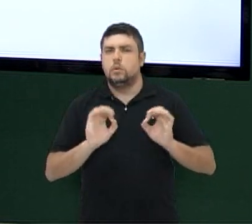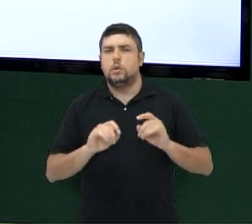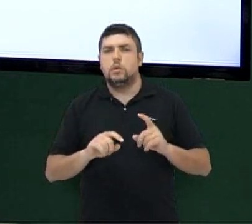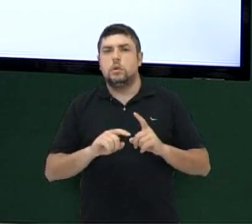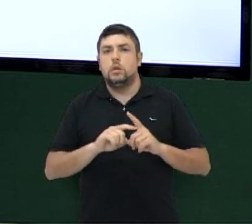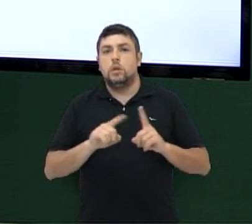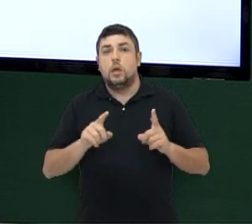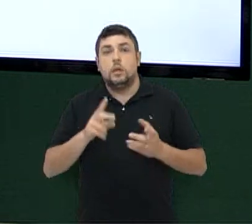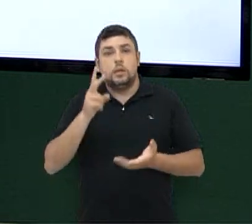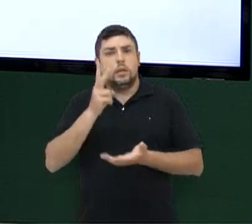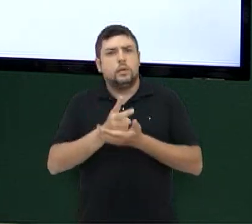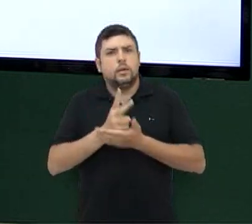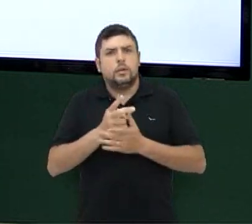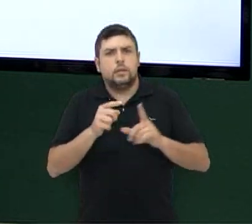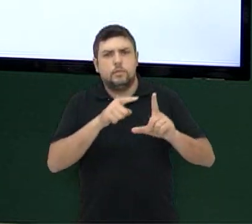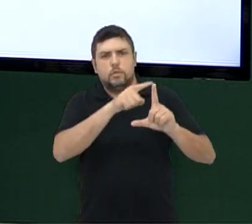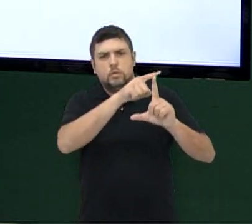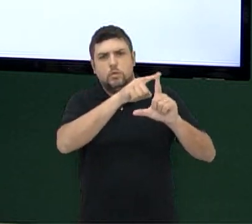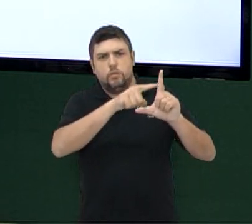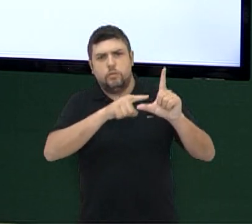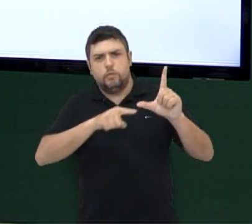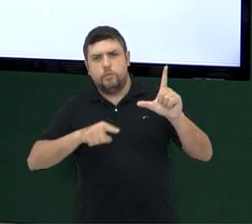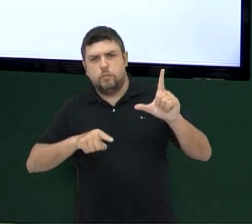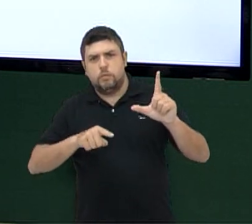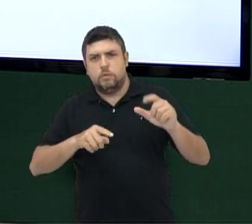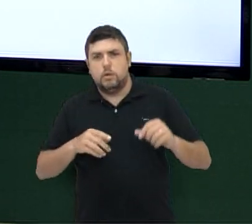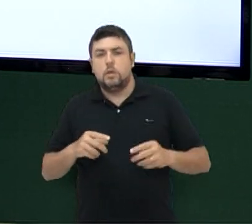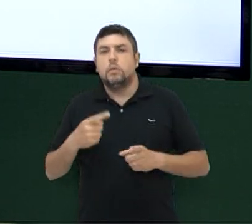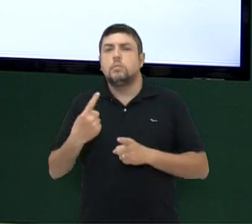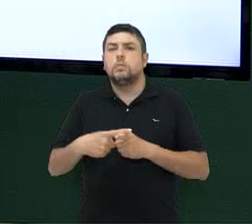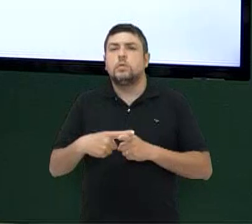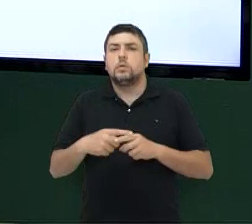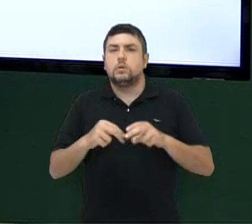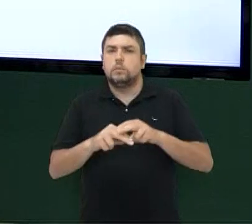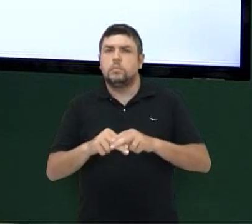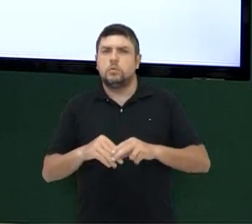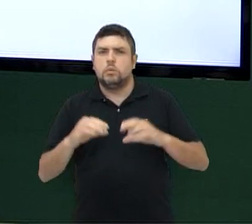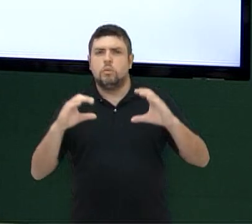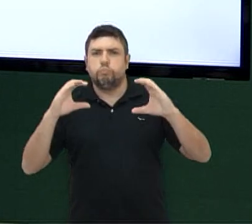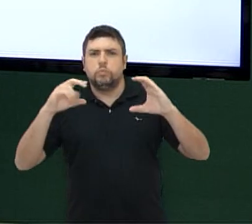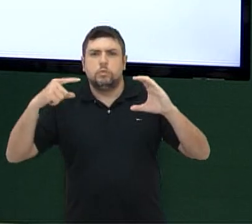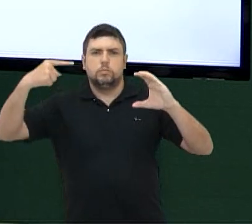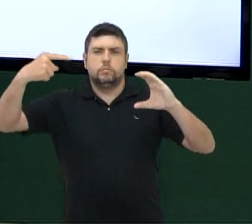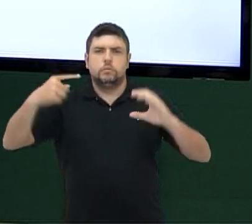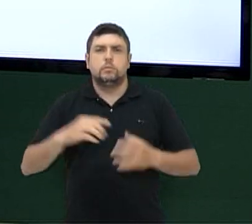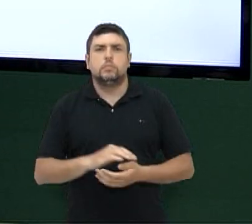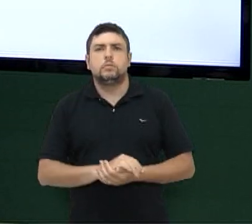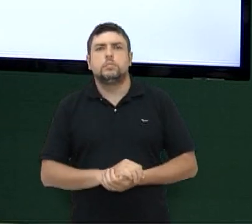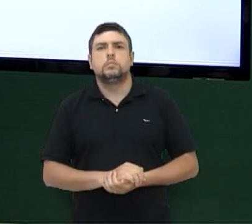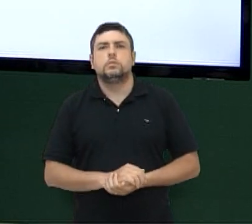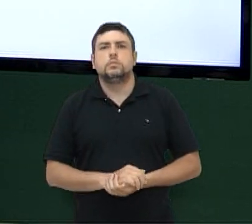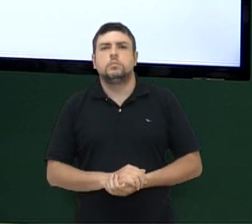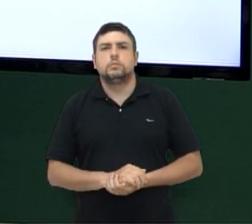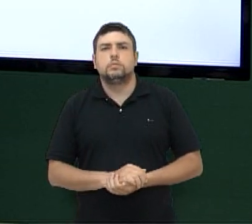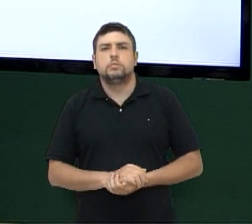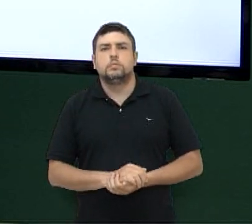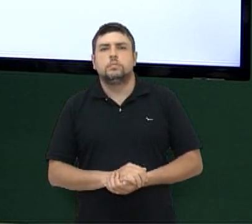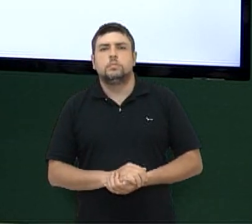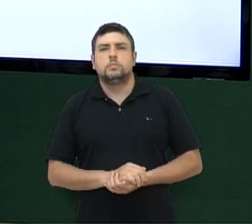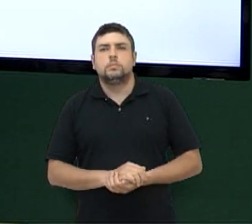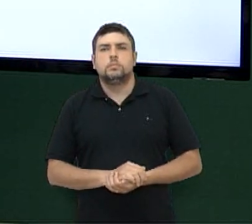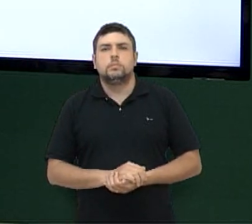linear, porque isso aqui é uma função de primeiro grau, uma equação de primeiro grau. Beleza, gente?